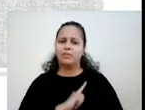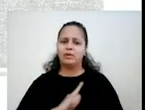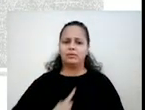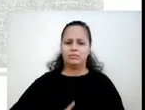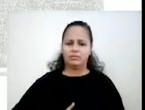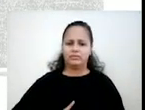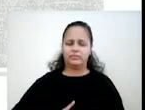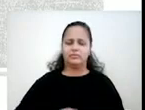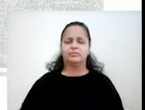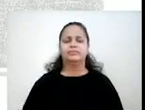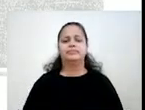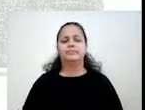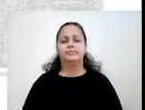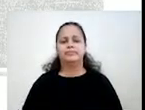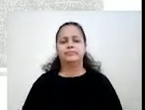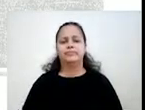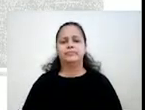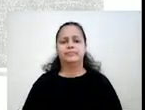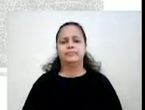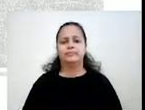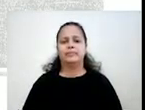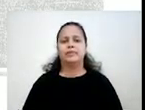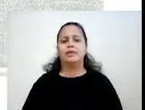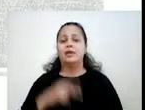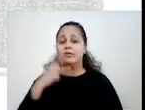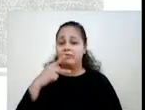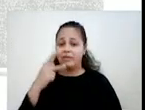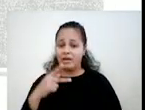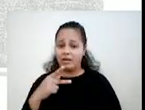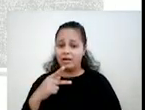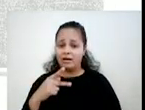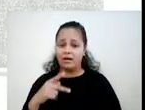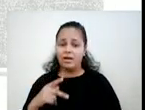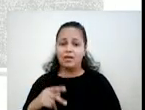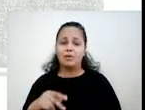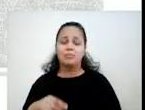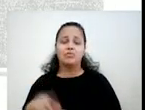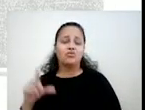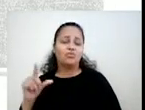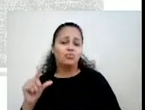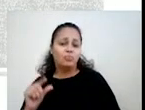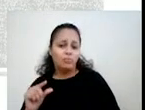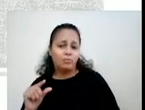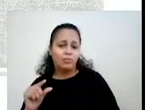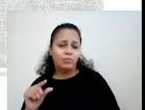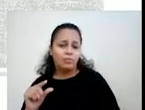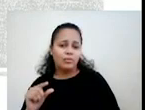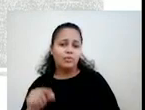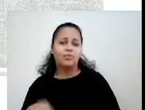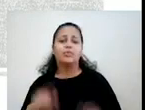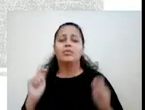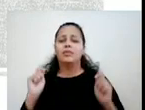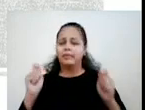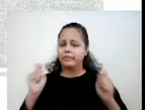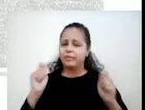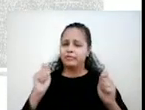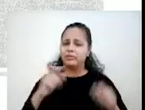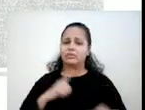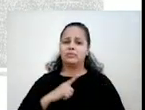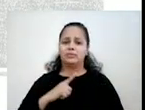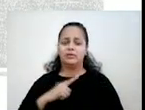suas reivindicações atendidas. Ok? Nós falamos apenas sobre algumas das muitas revoltas e manifestações que